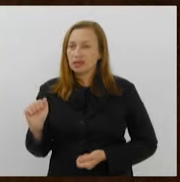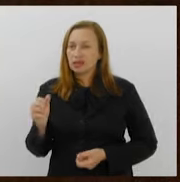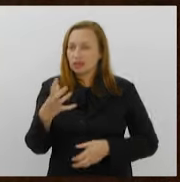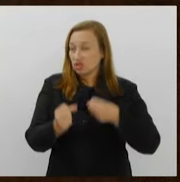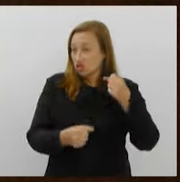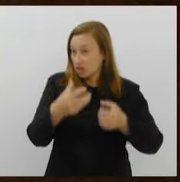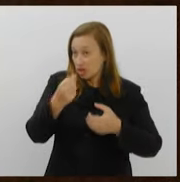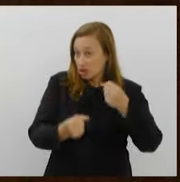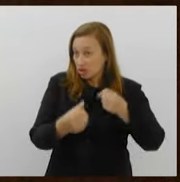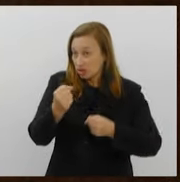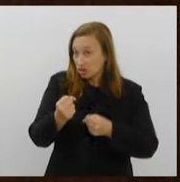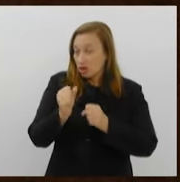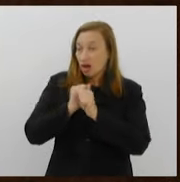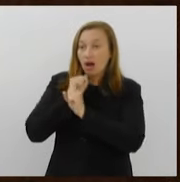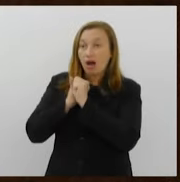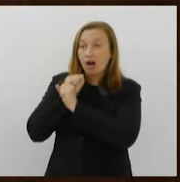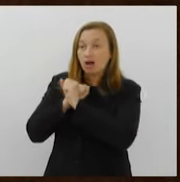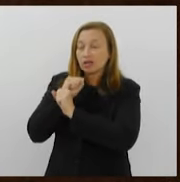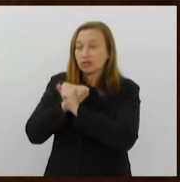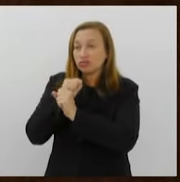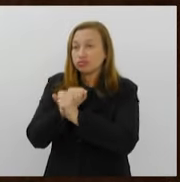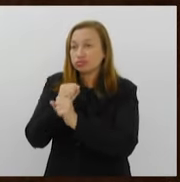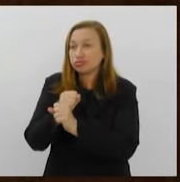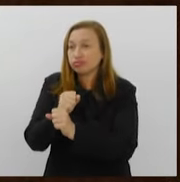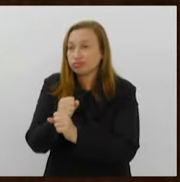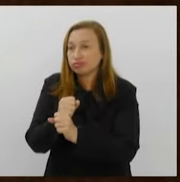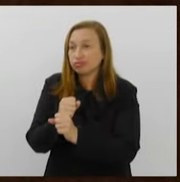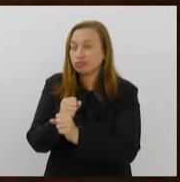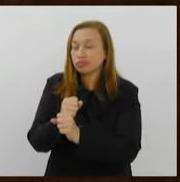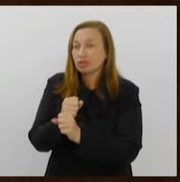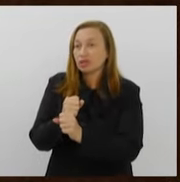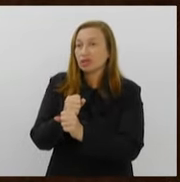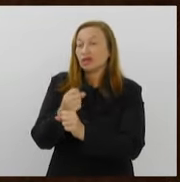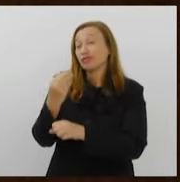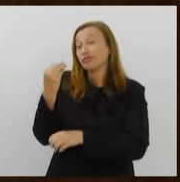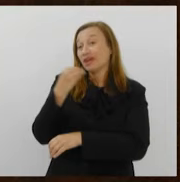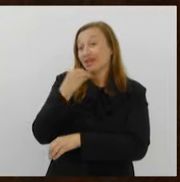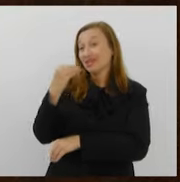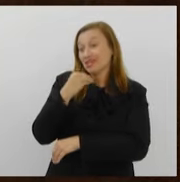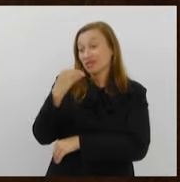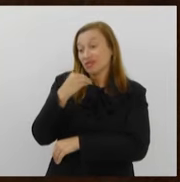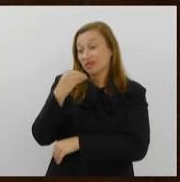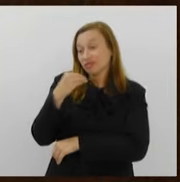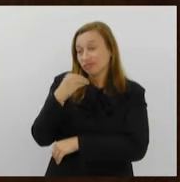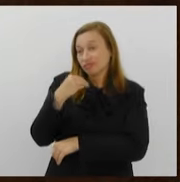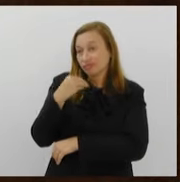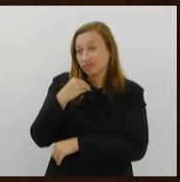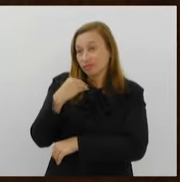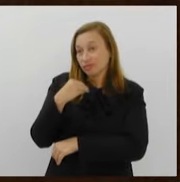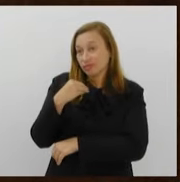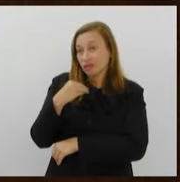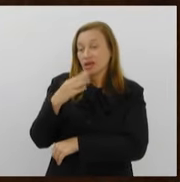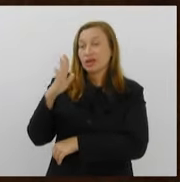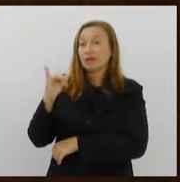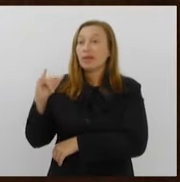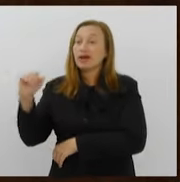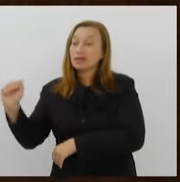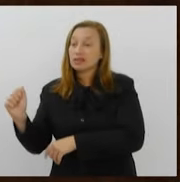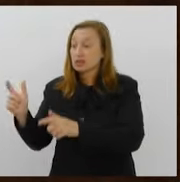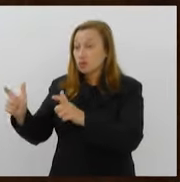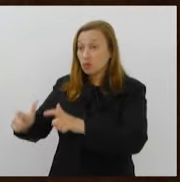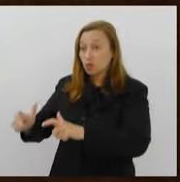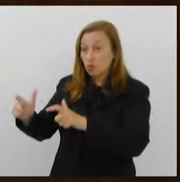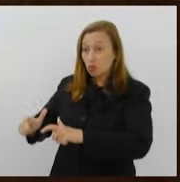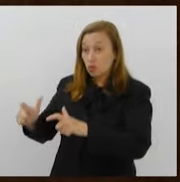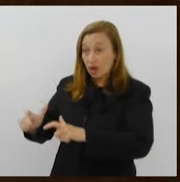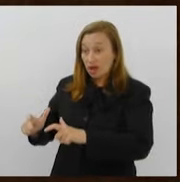que, ao longo dos anos, vem perdendo força, e é essa bacia leiteira que fixa o